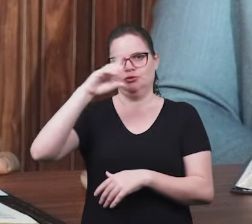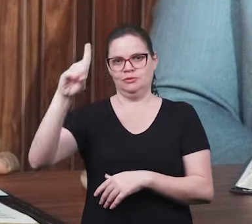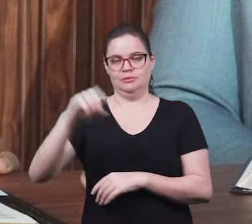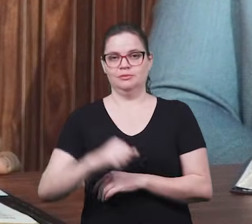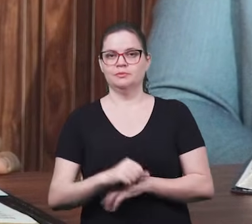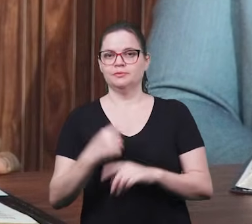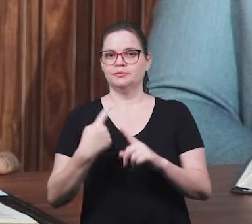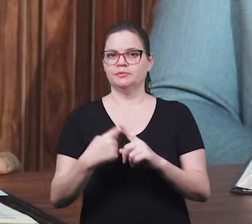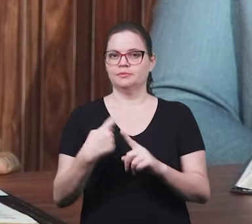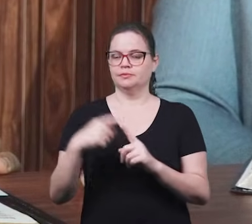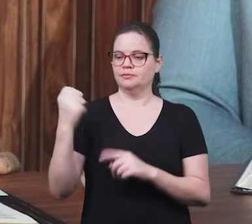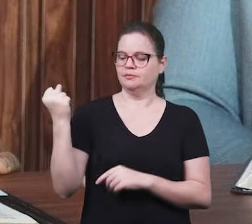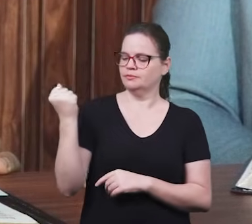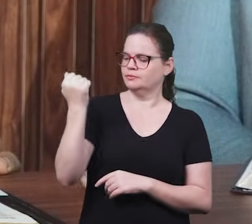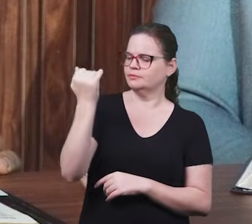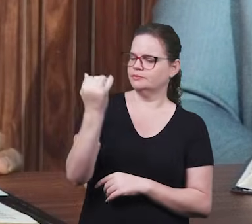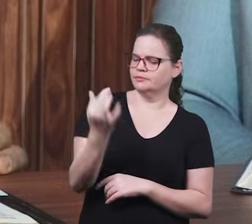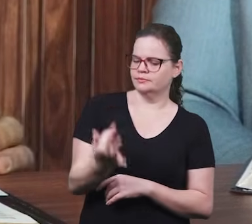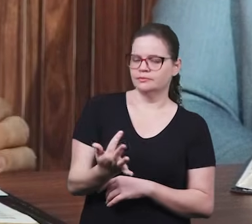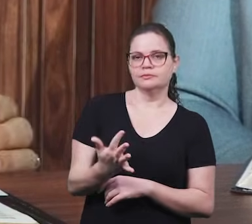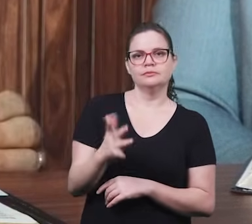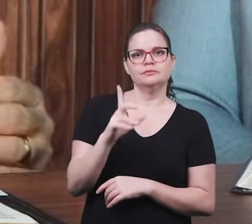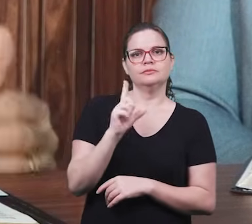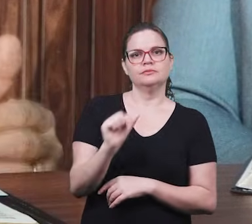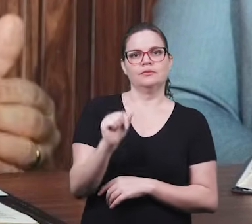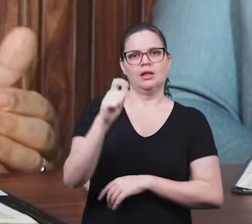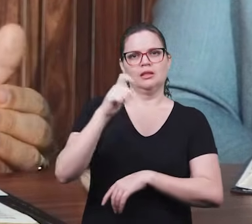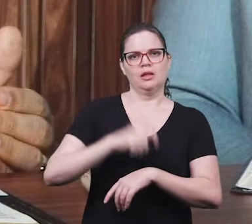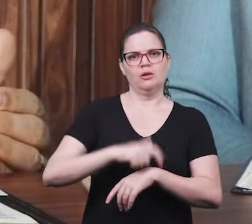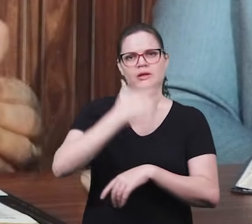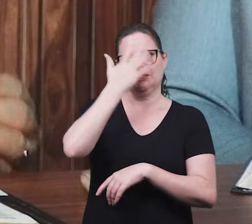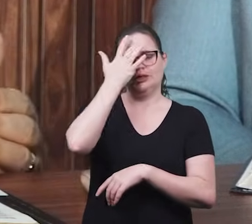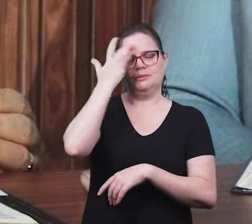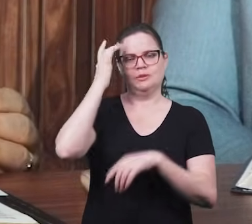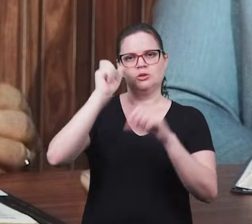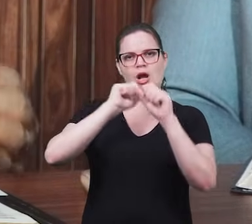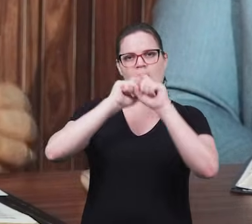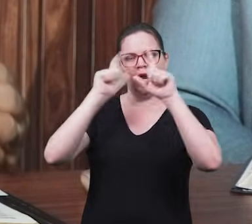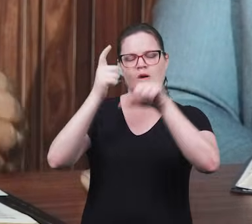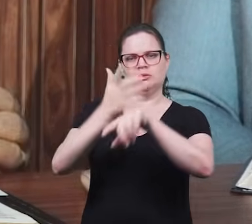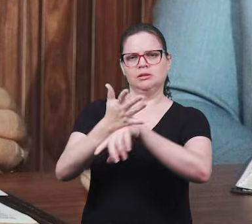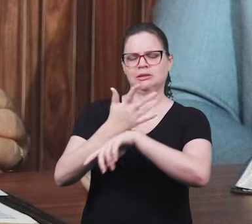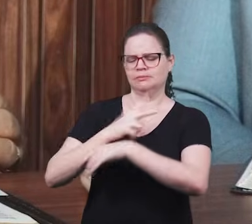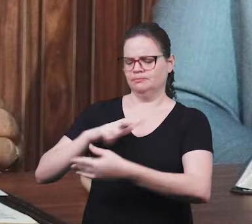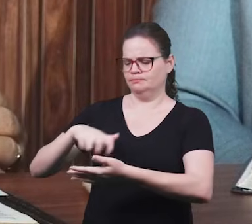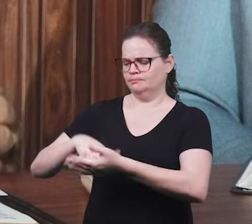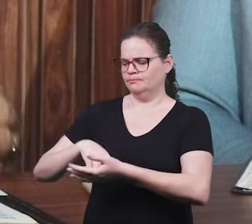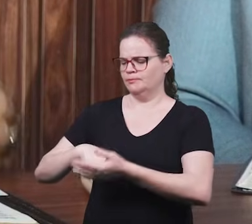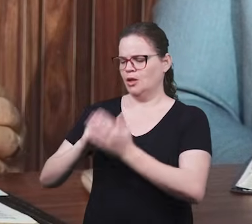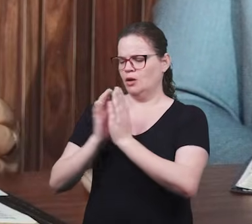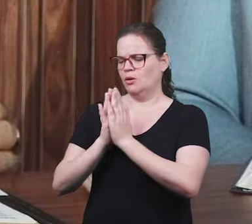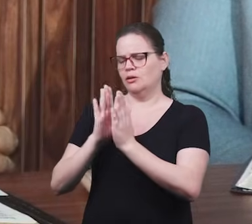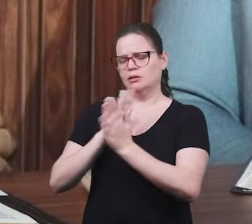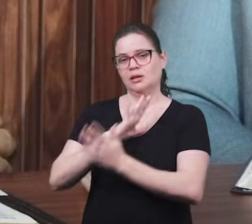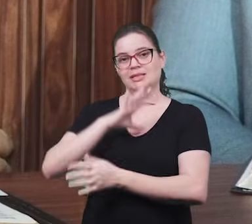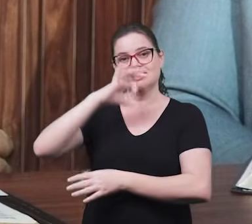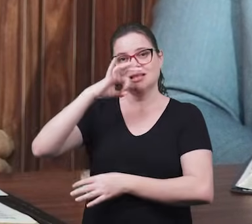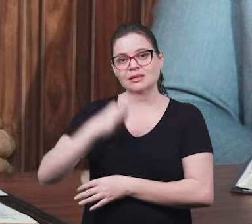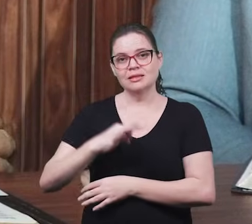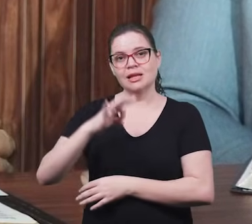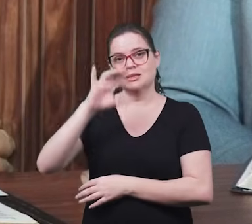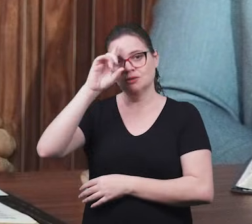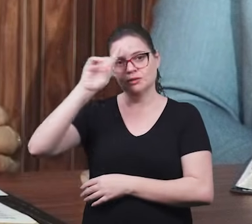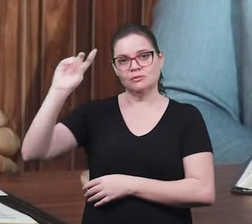A madrugada é um período do dia que, quando o homem se volta para Deus, a Bíblia diz que certamente encontrarão o